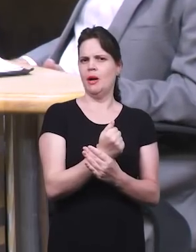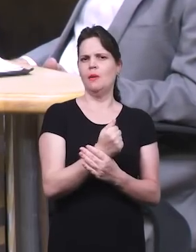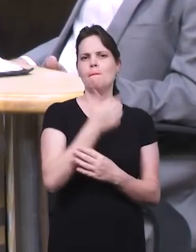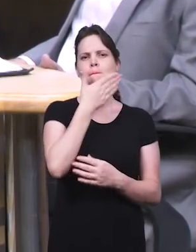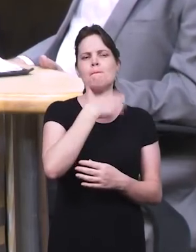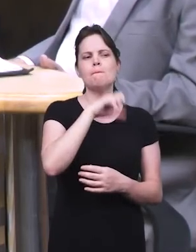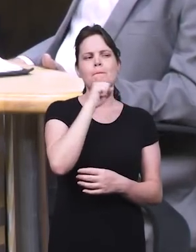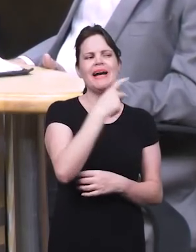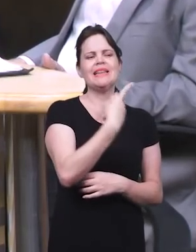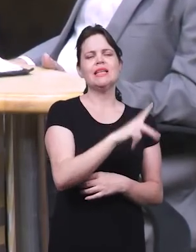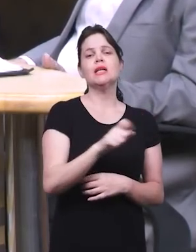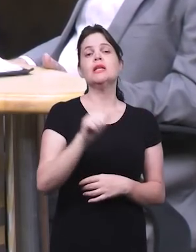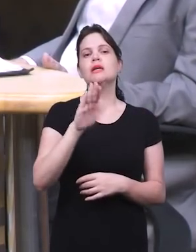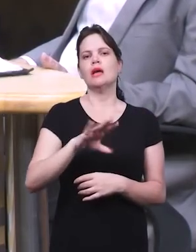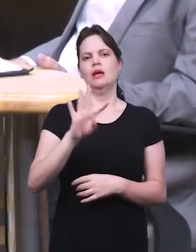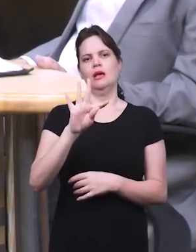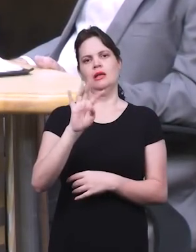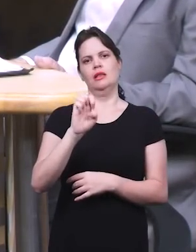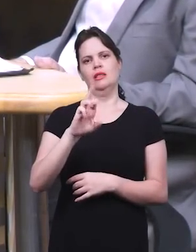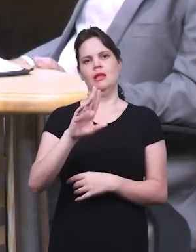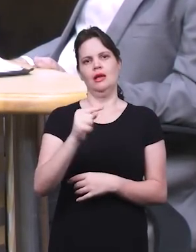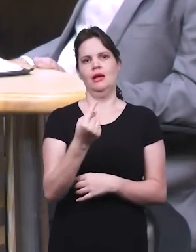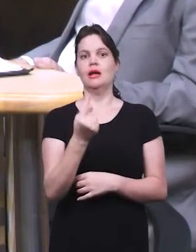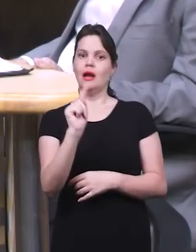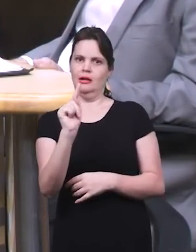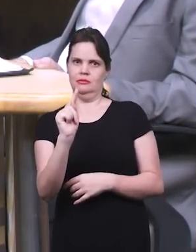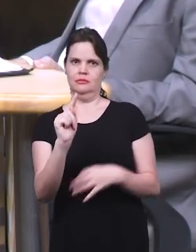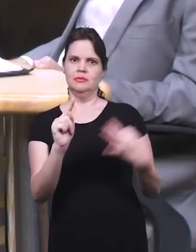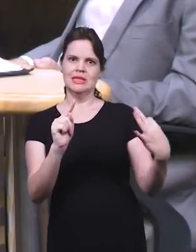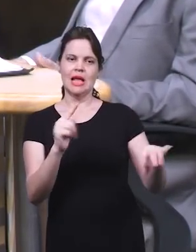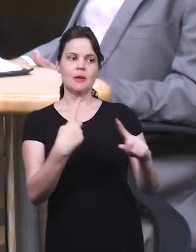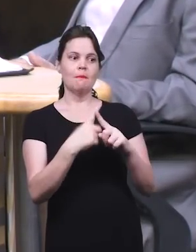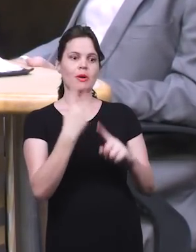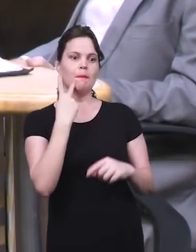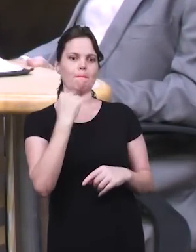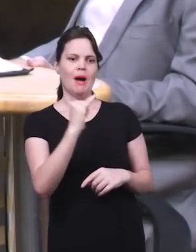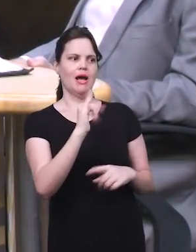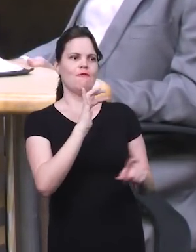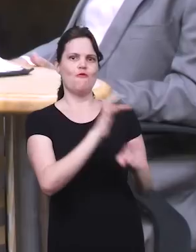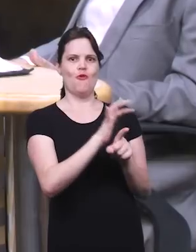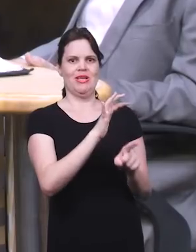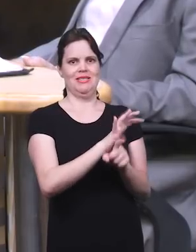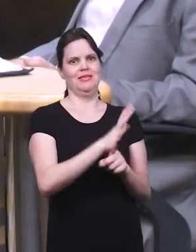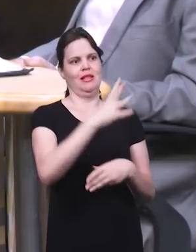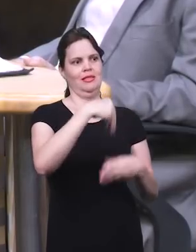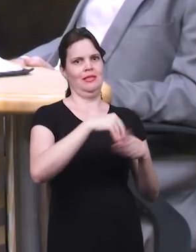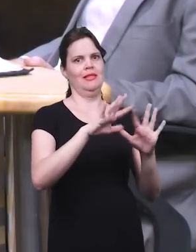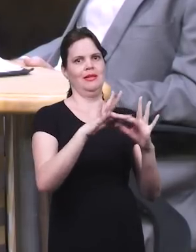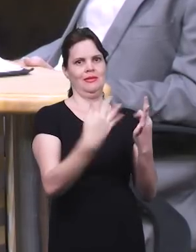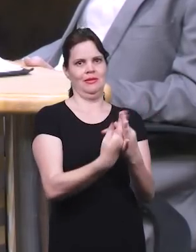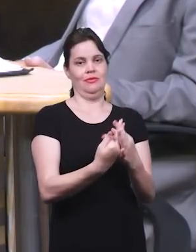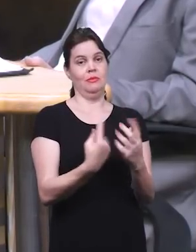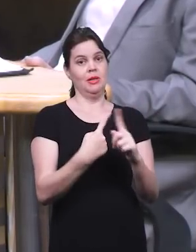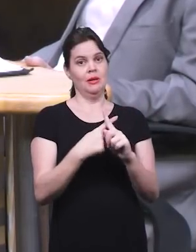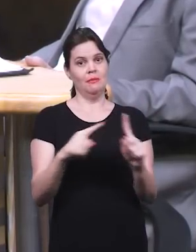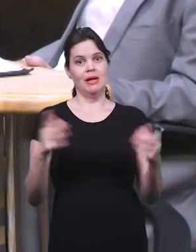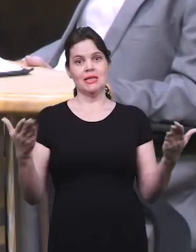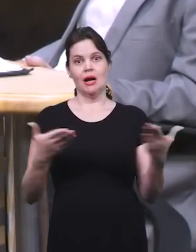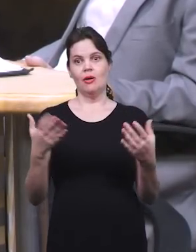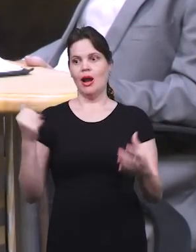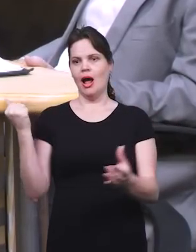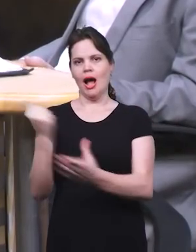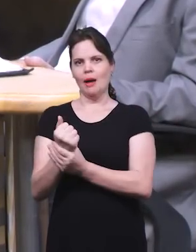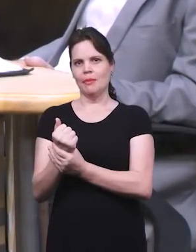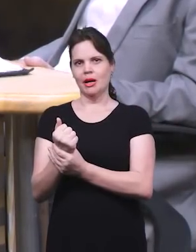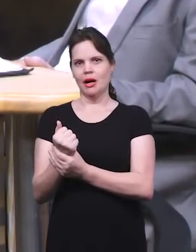que era uma família influente e tudo mais. Agora, o que nós entendemos aí é que agora é Abraão dependente